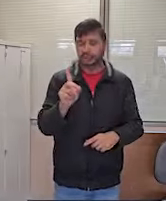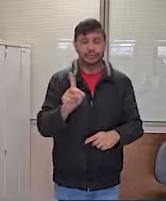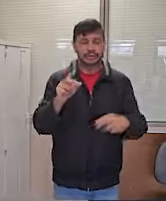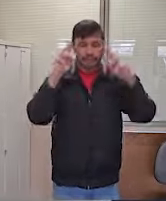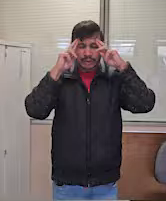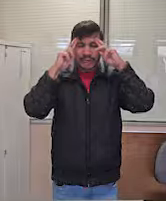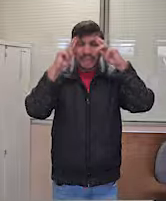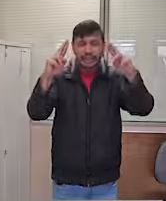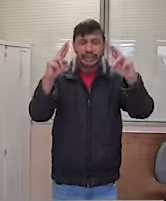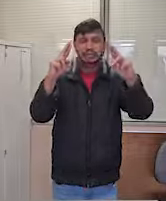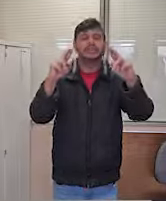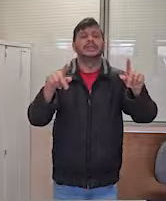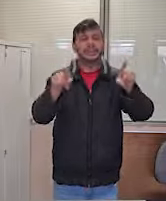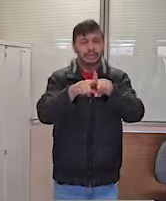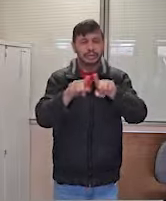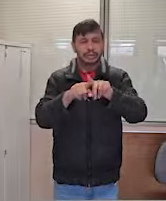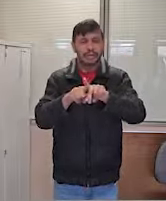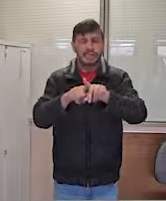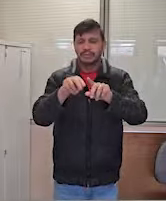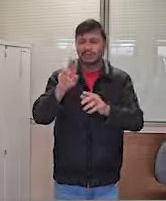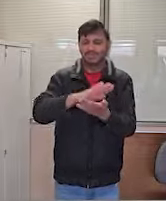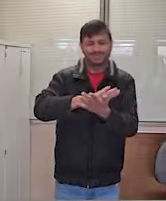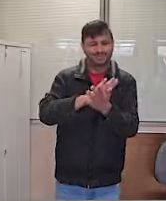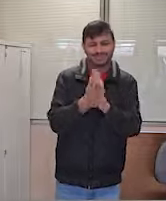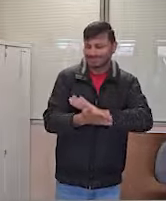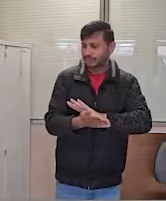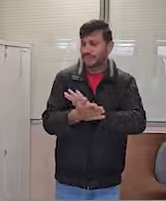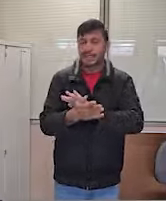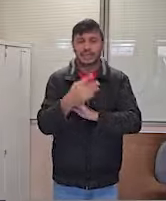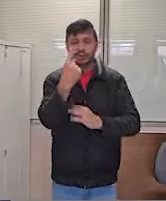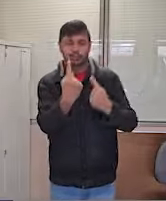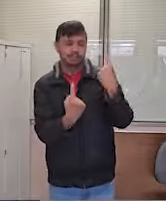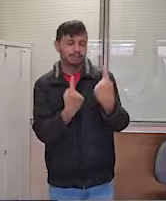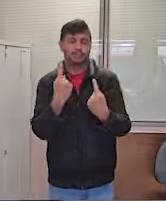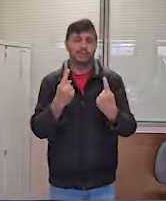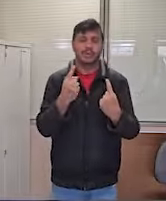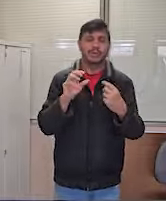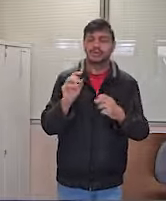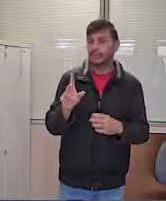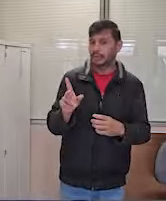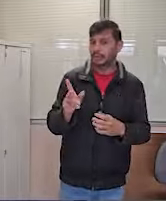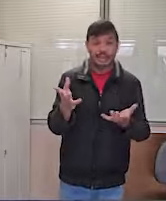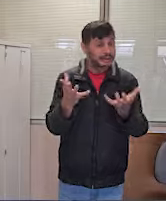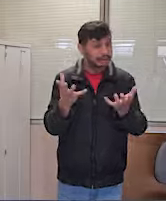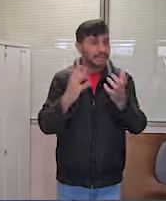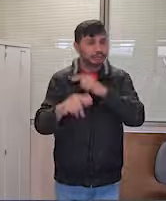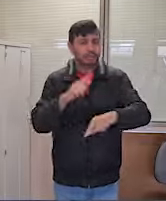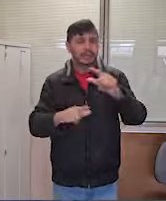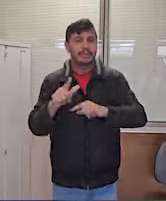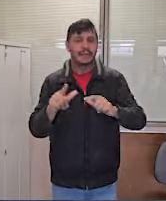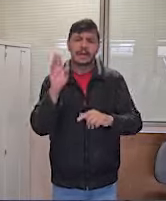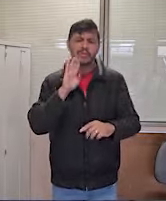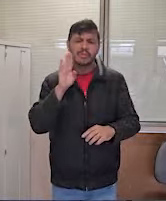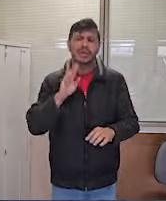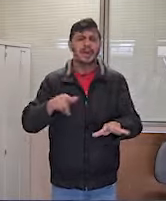deficiência, respeitando o lema: nada sobre nós sem nós. Quer fazer um trabalho legal